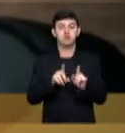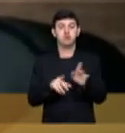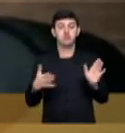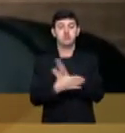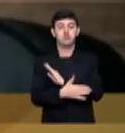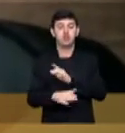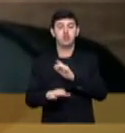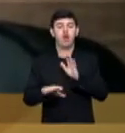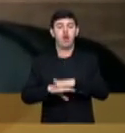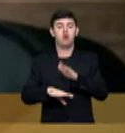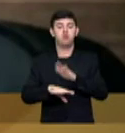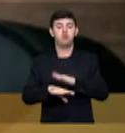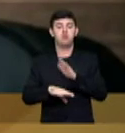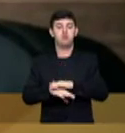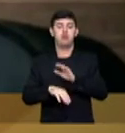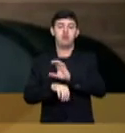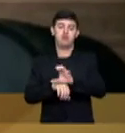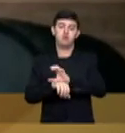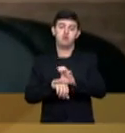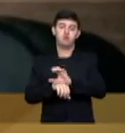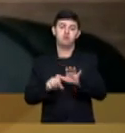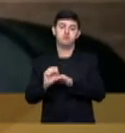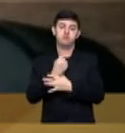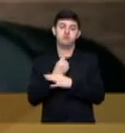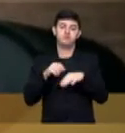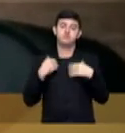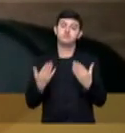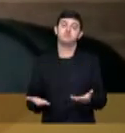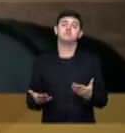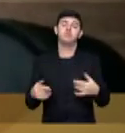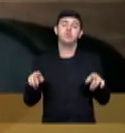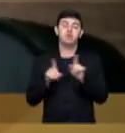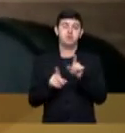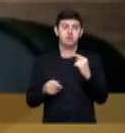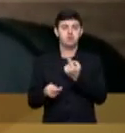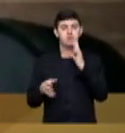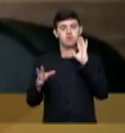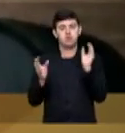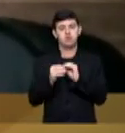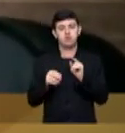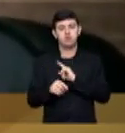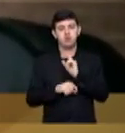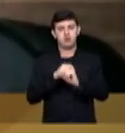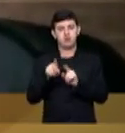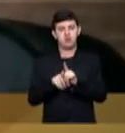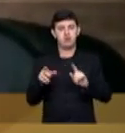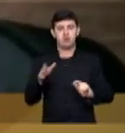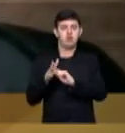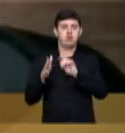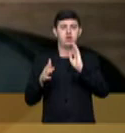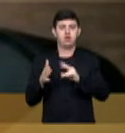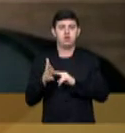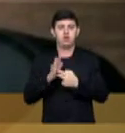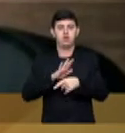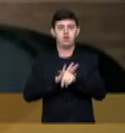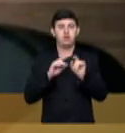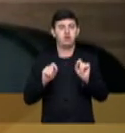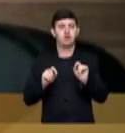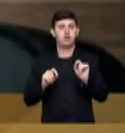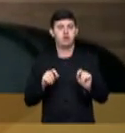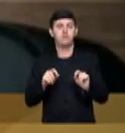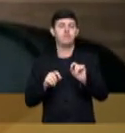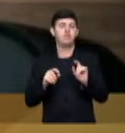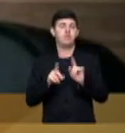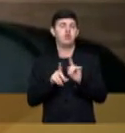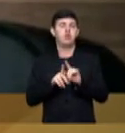autonomia constitucional. No caso, as alegações de usurpação da competência da União têm